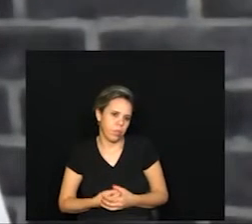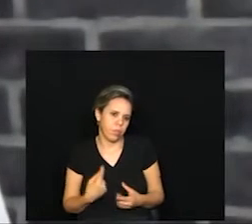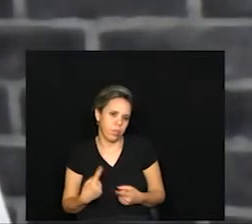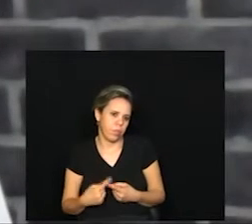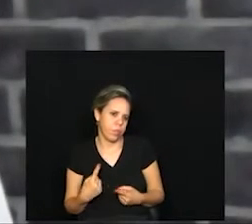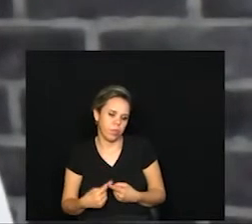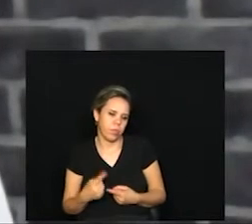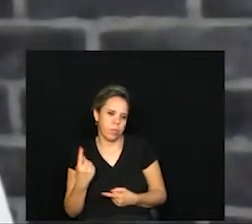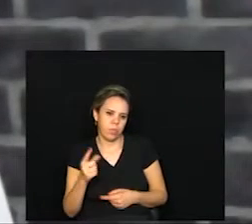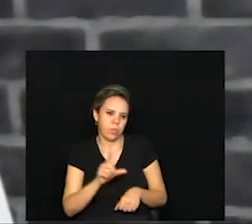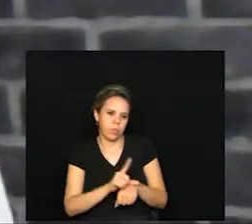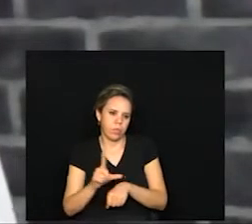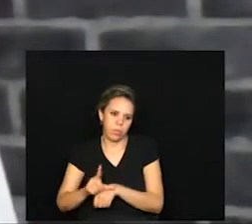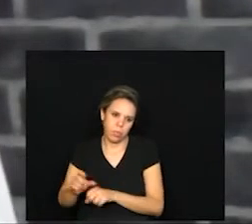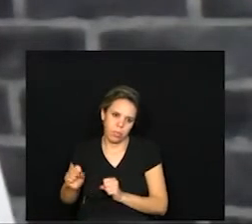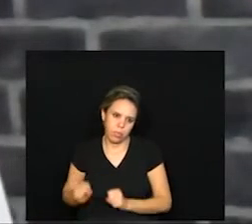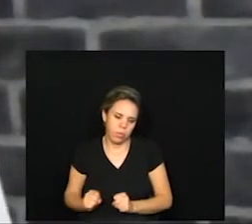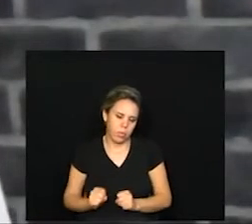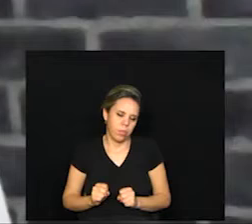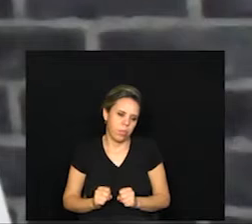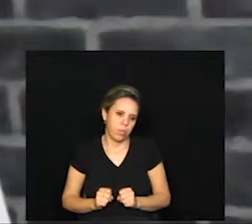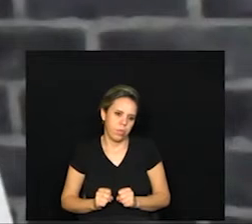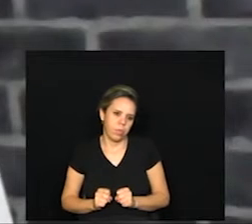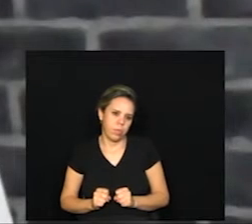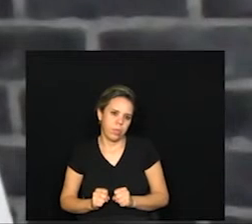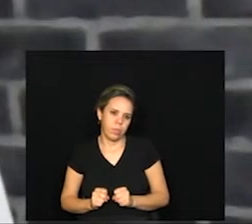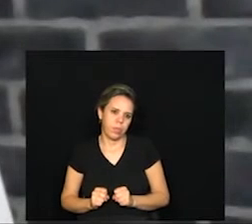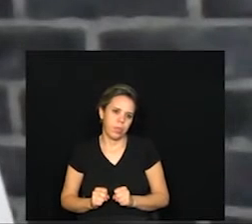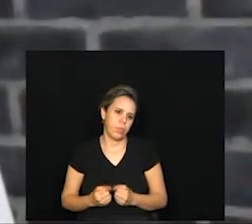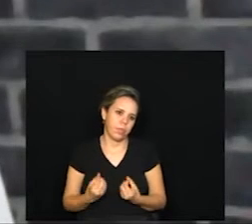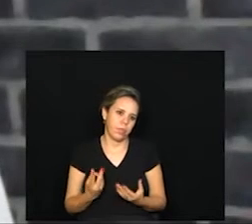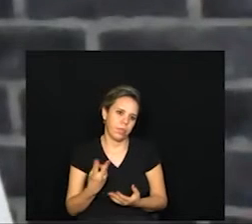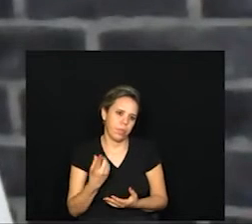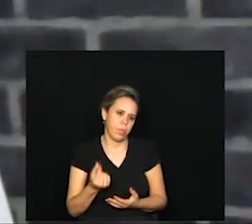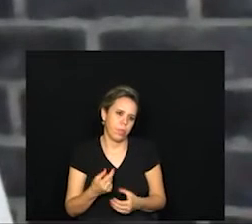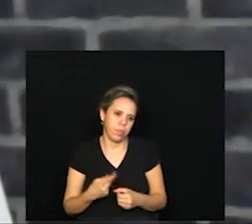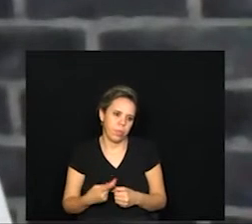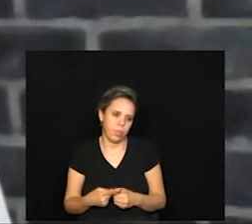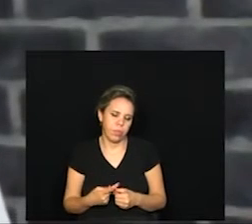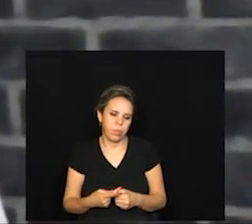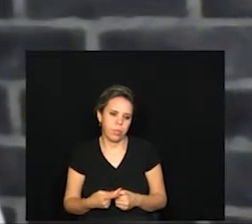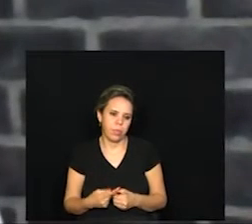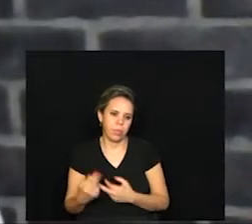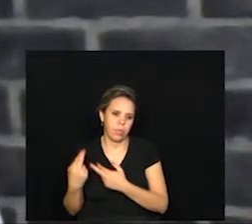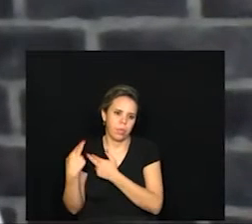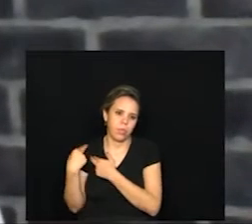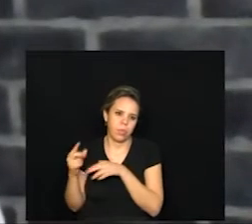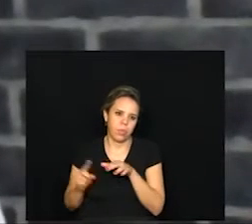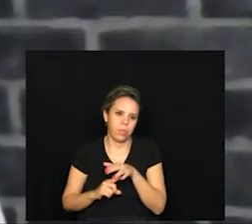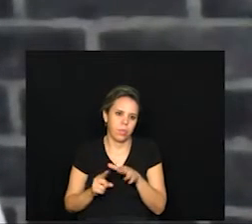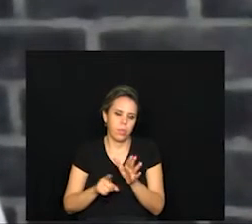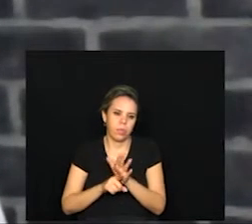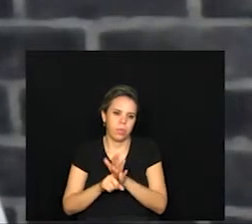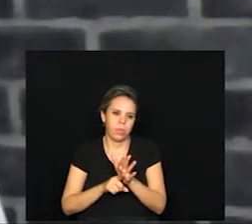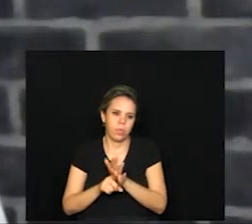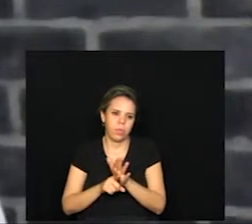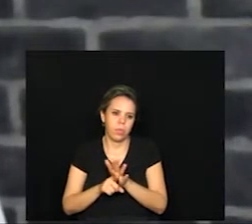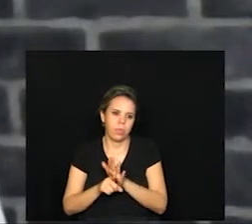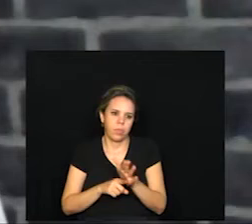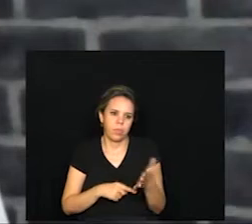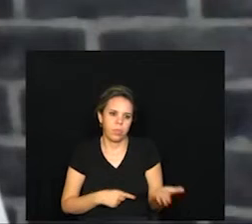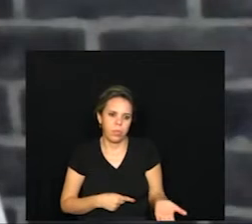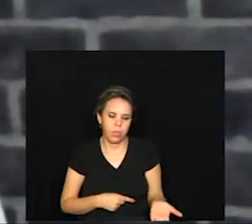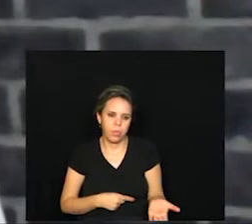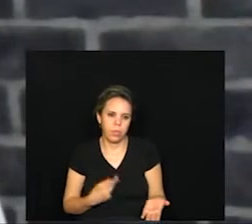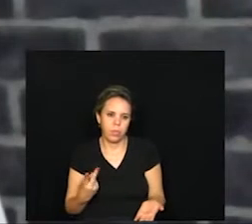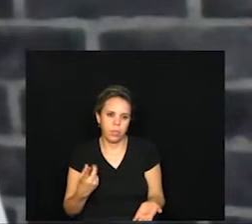cada estabelecimento pode, então, estabelecer o preço de um produto. Cabe ao consumidor fazer uma pesquisa prévia e